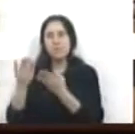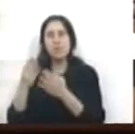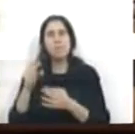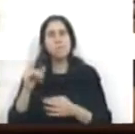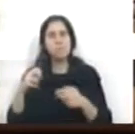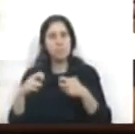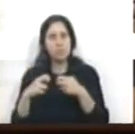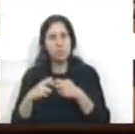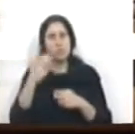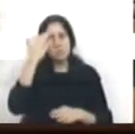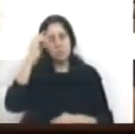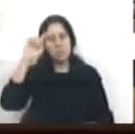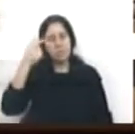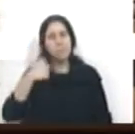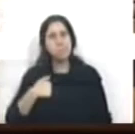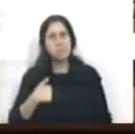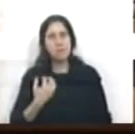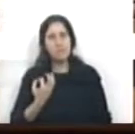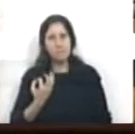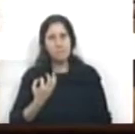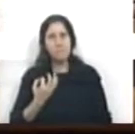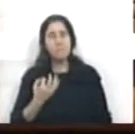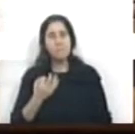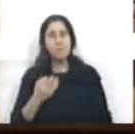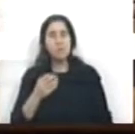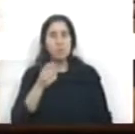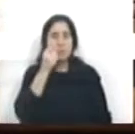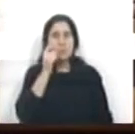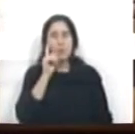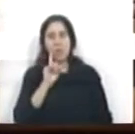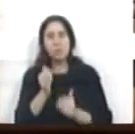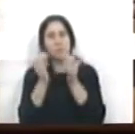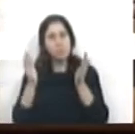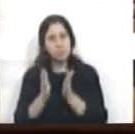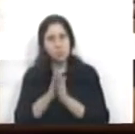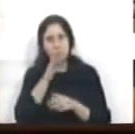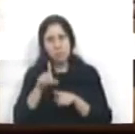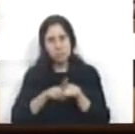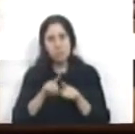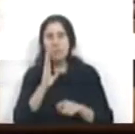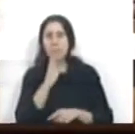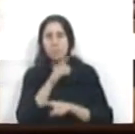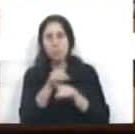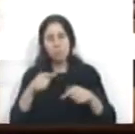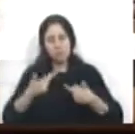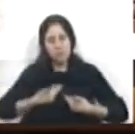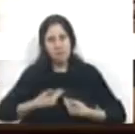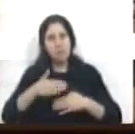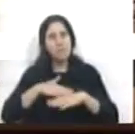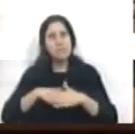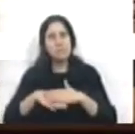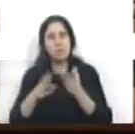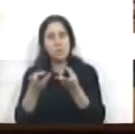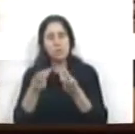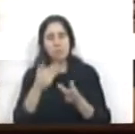Bruxelas. E estamos conscientes também que está na mão de todas e todos os deputados e que nós faremos a nossa parte nesse sentido para